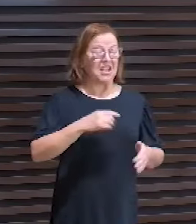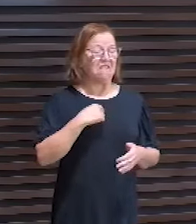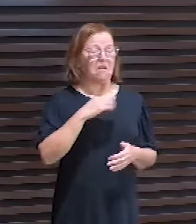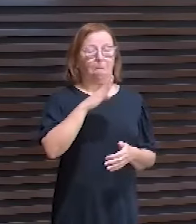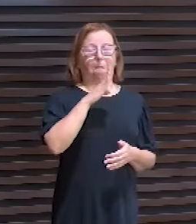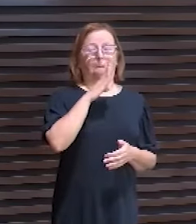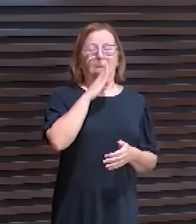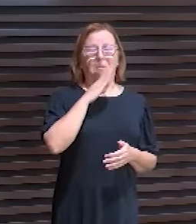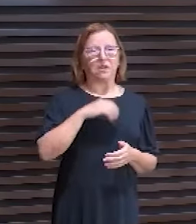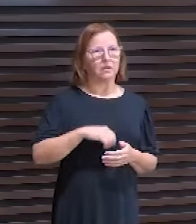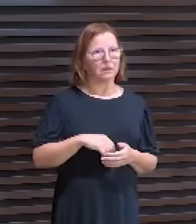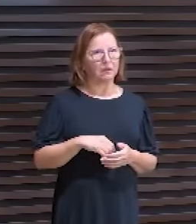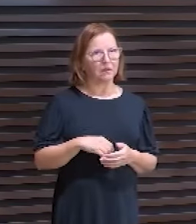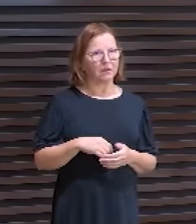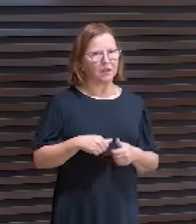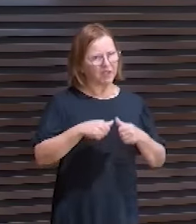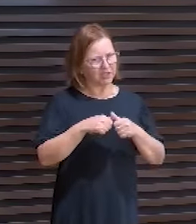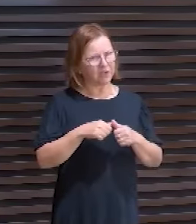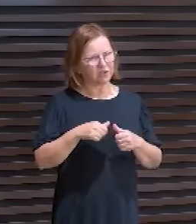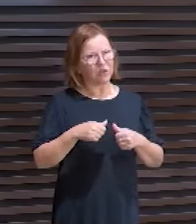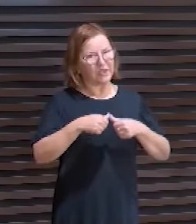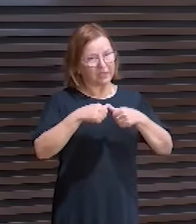motivação está